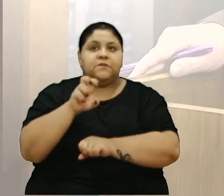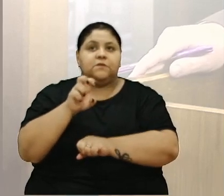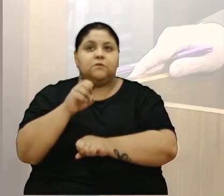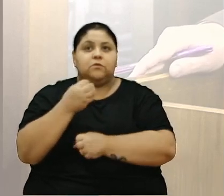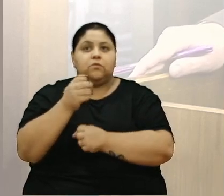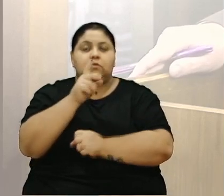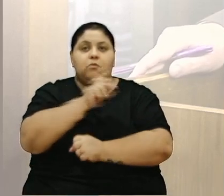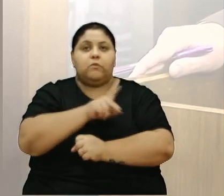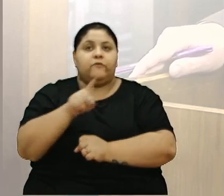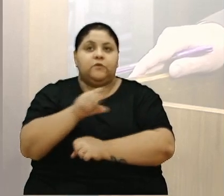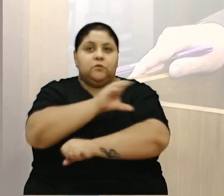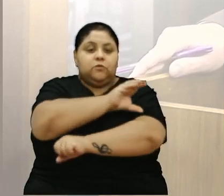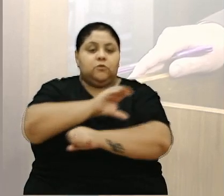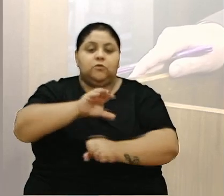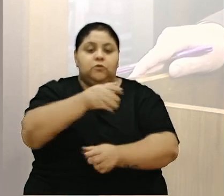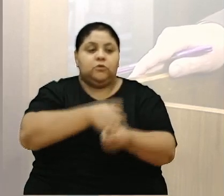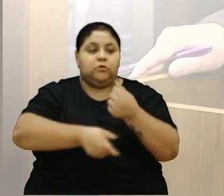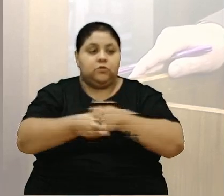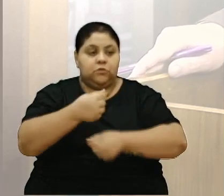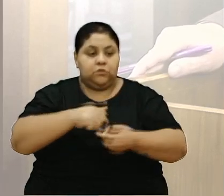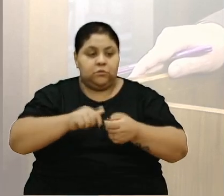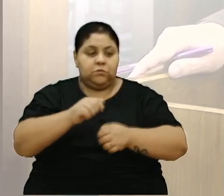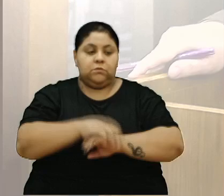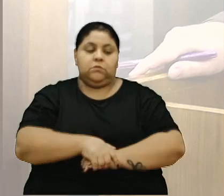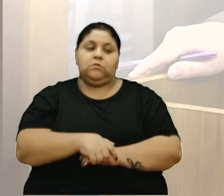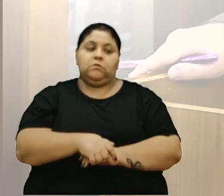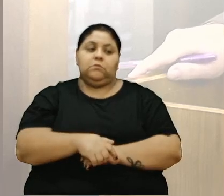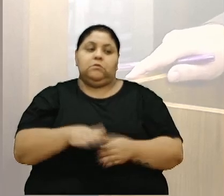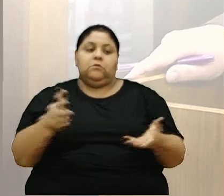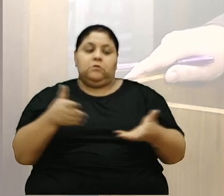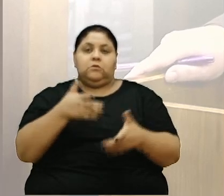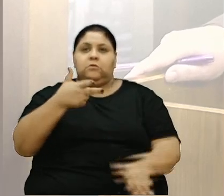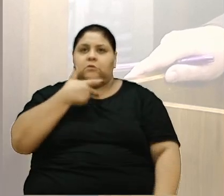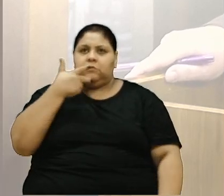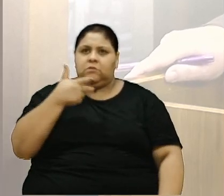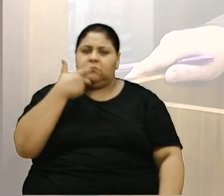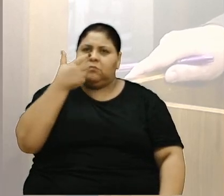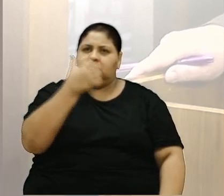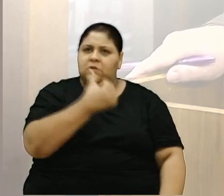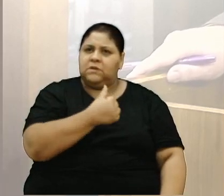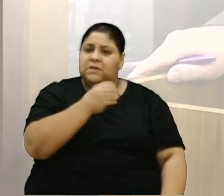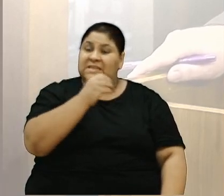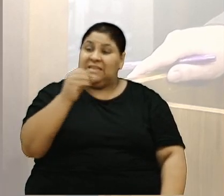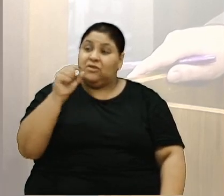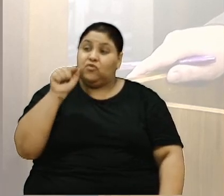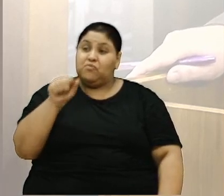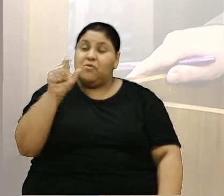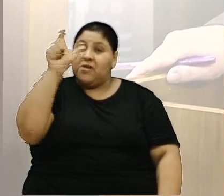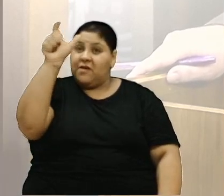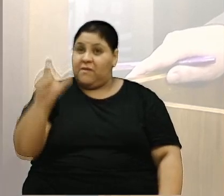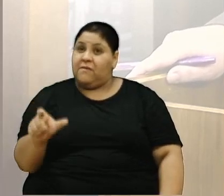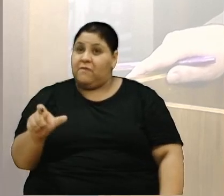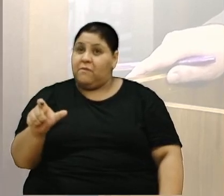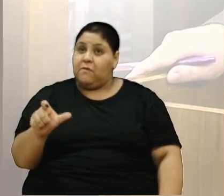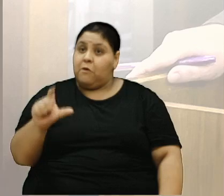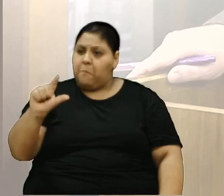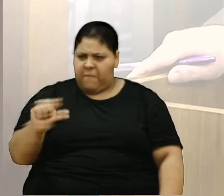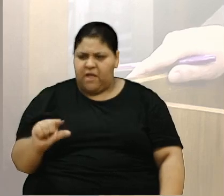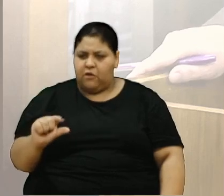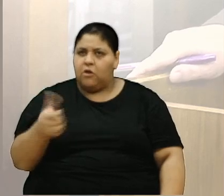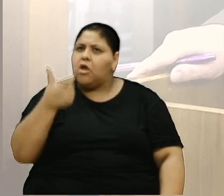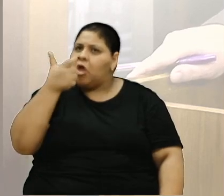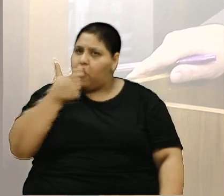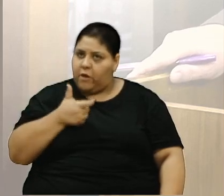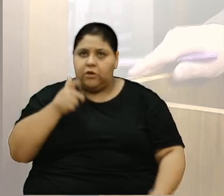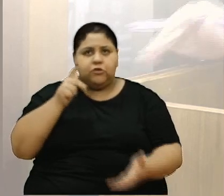no curso de economia. Estamos falando de 600 mil habitantes. Fala-se menos, mas na verdade já